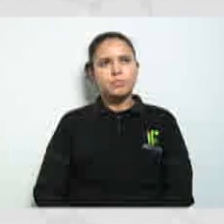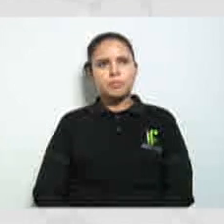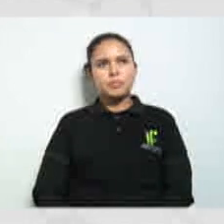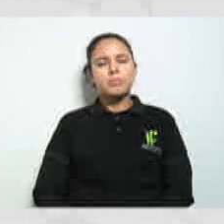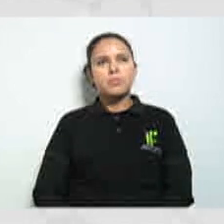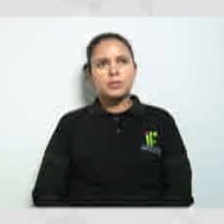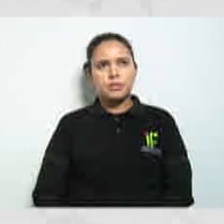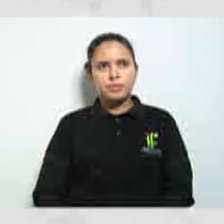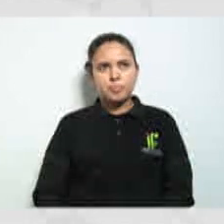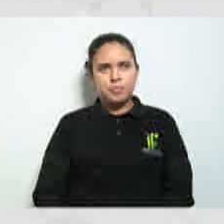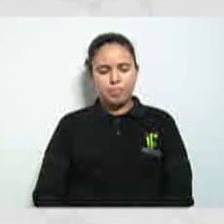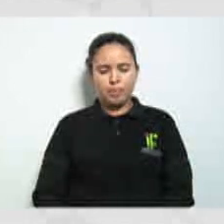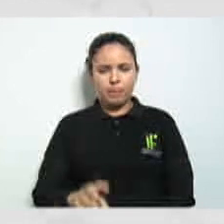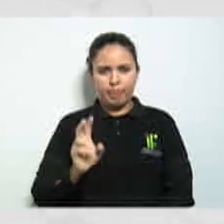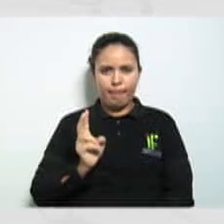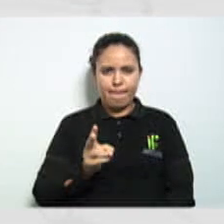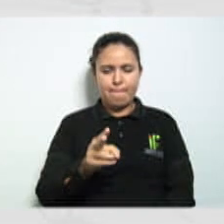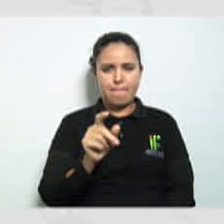Continuando.